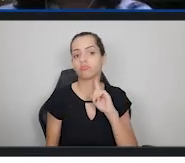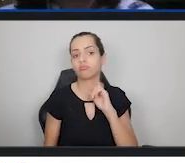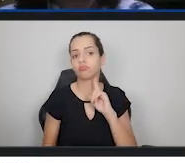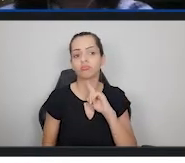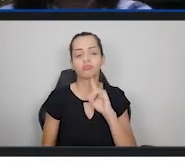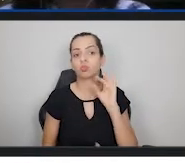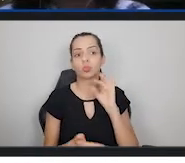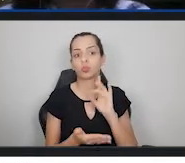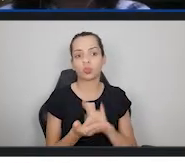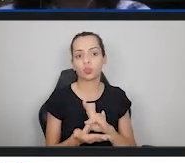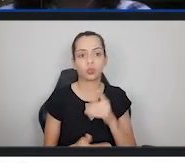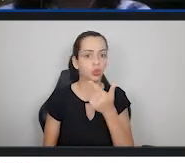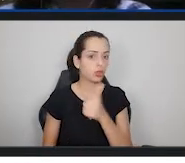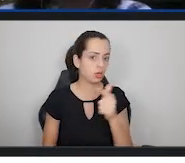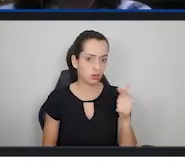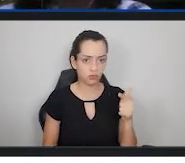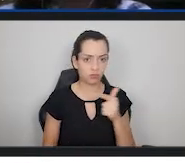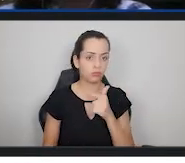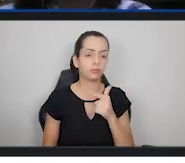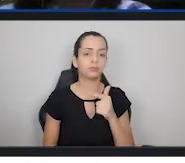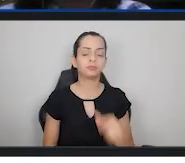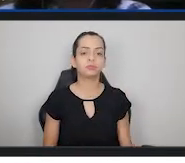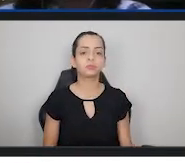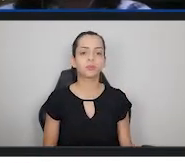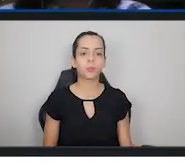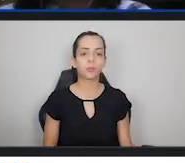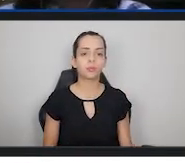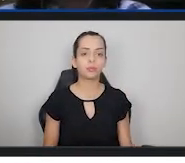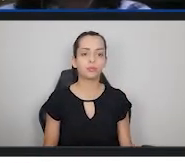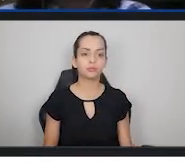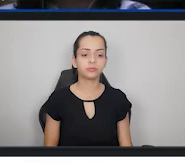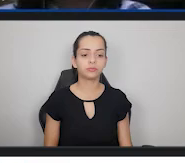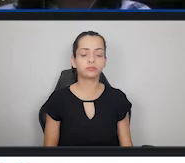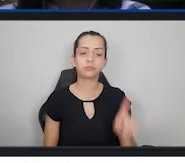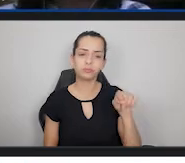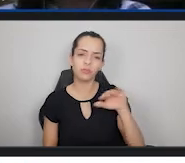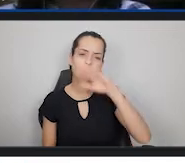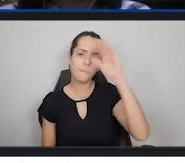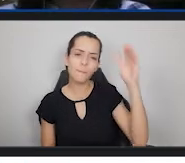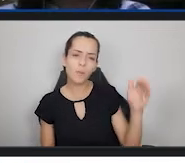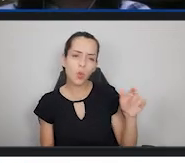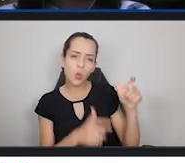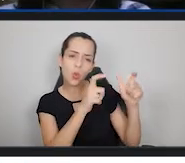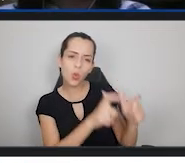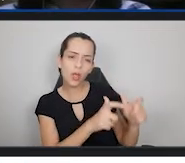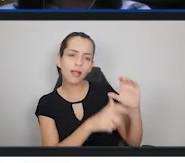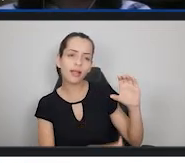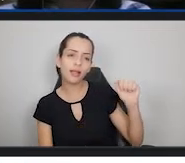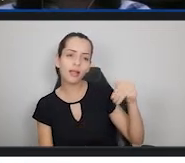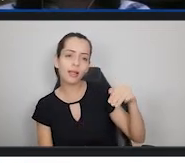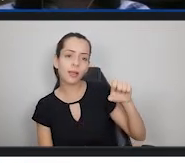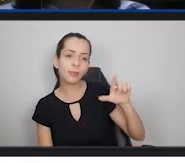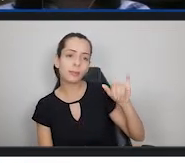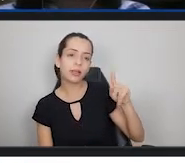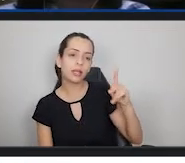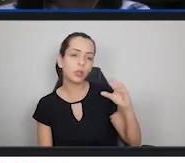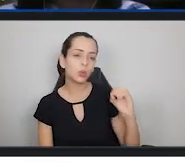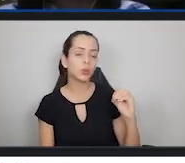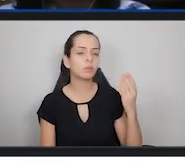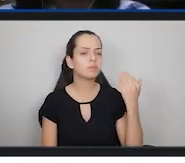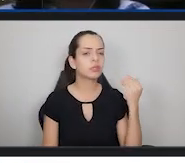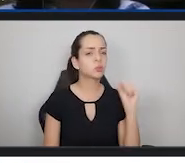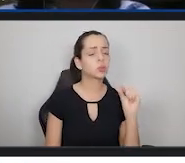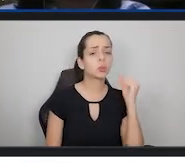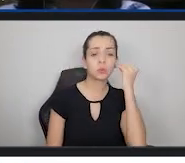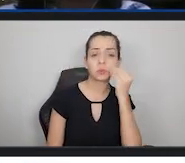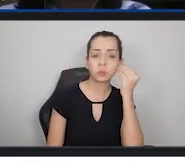capacidade firme para o sistema. Então, hoje, nós não temos em Minas Gerais a eólica sendo explorada, tá? Só